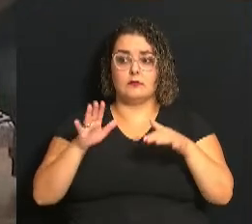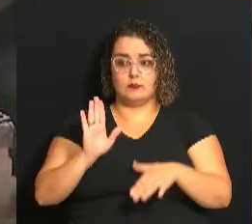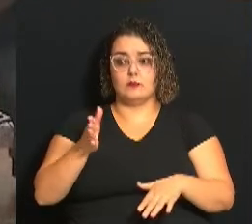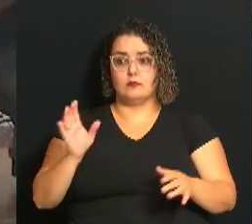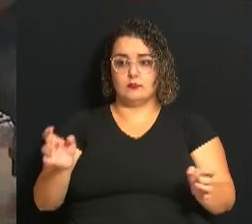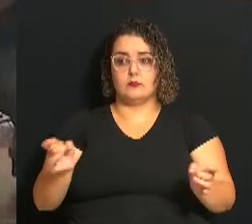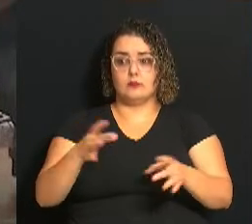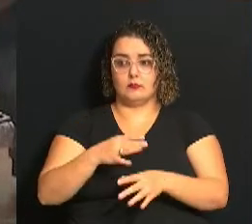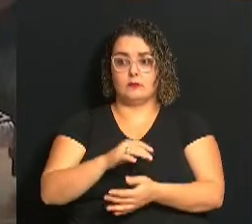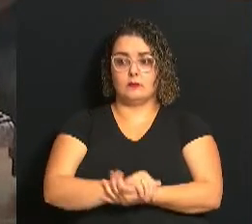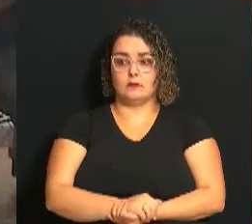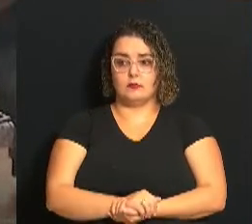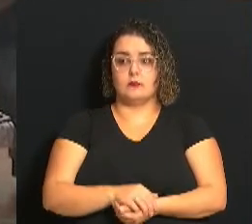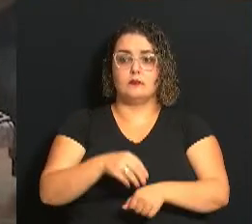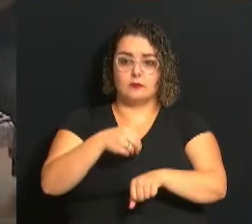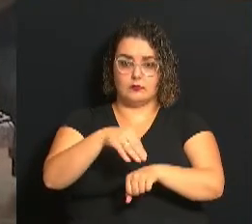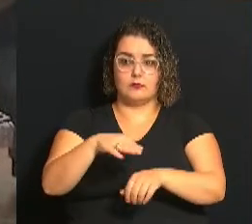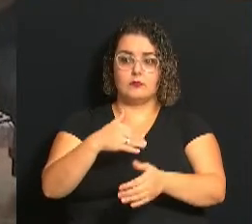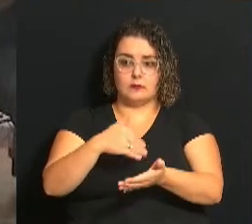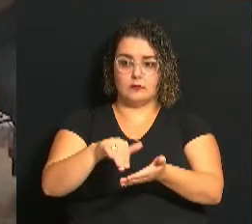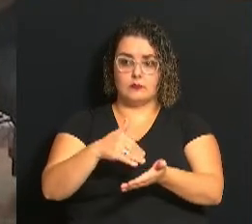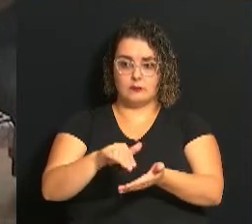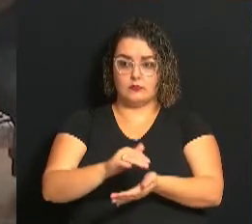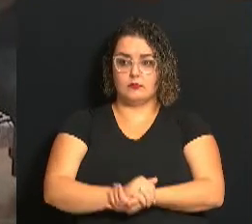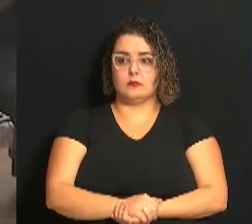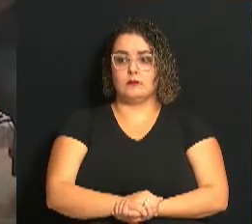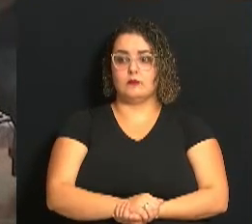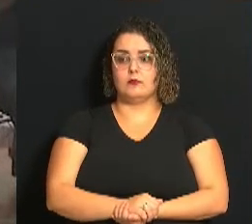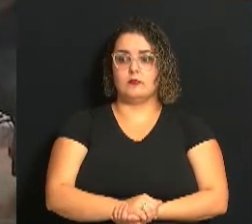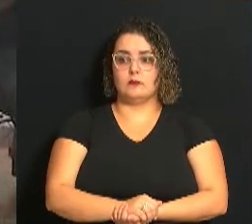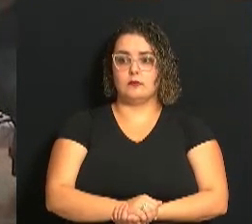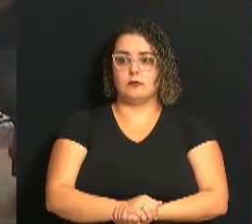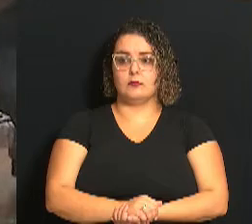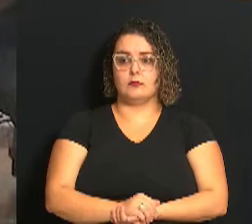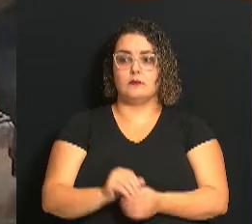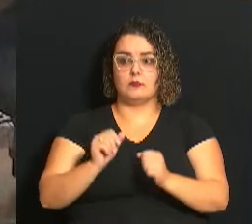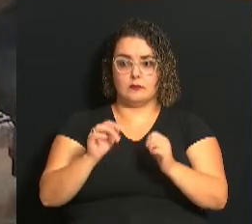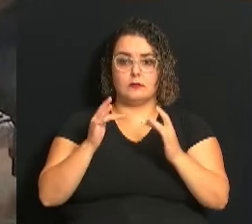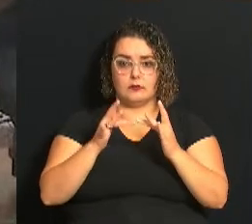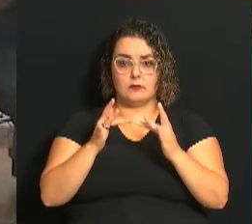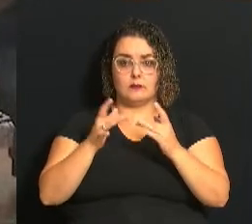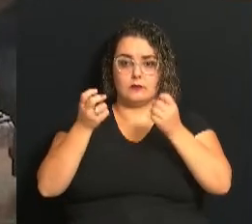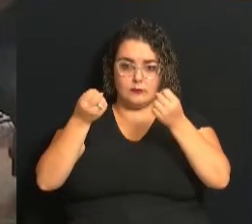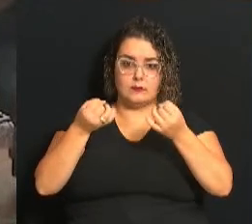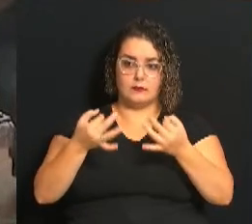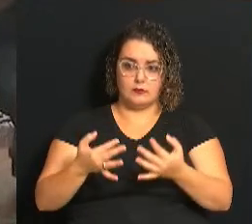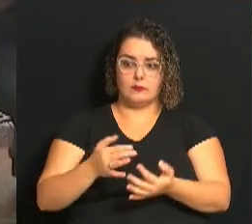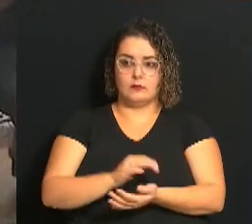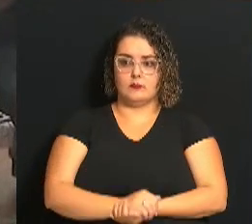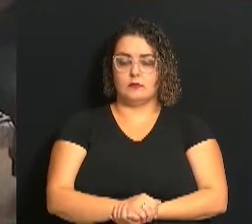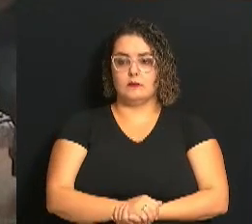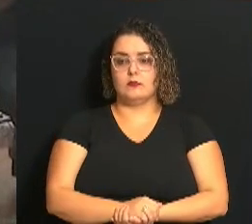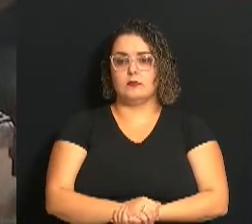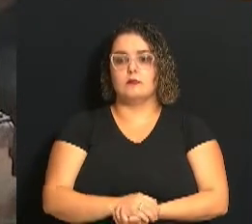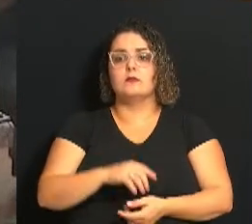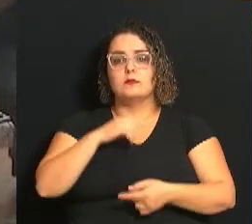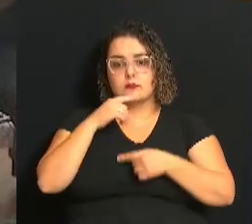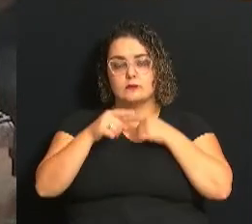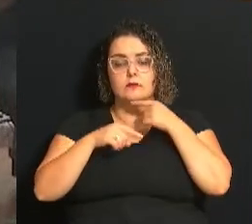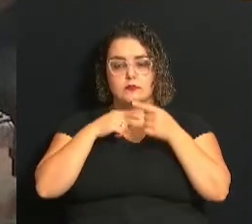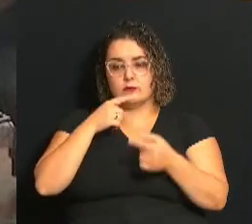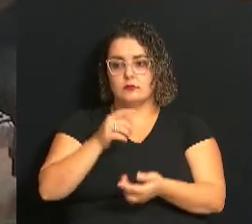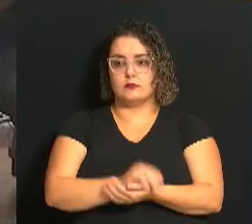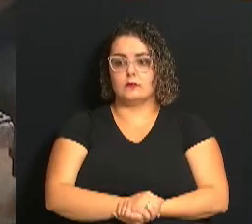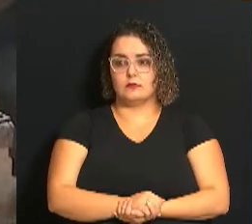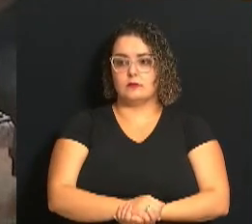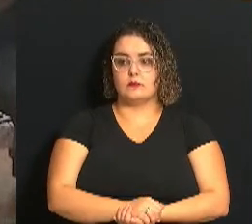vai encaminhar a secretaria responsável para que possa entrar em contato e sanar as suas dúvidas, tá bom? Então,